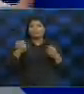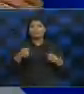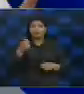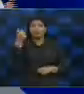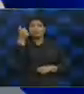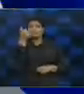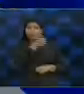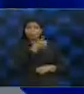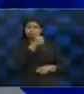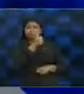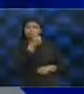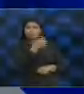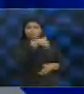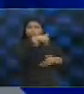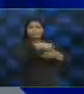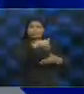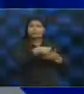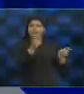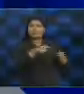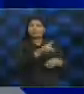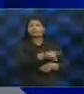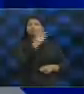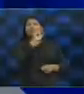turno se escolhe aquele da preferência absoluta.